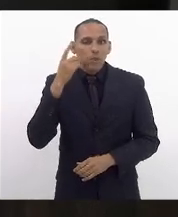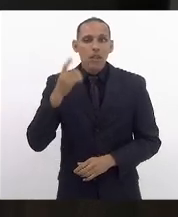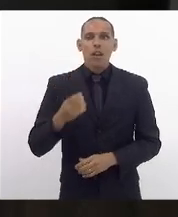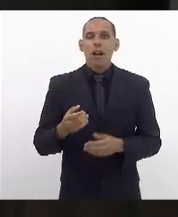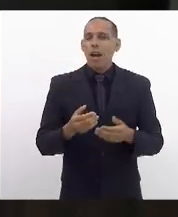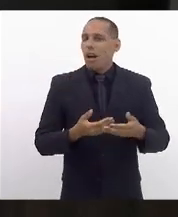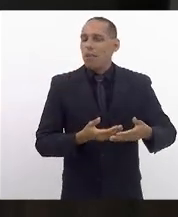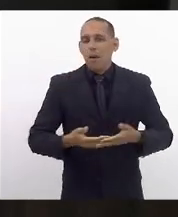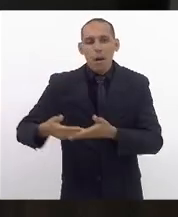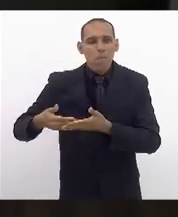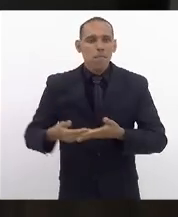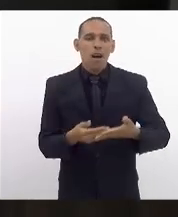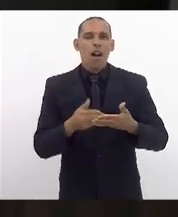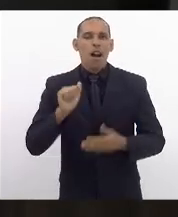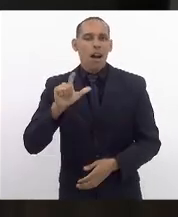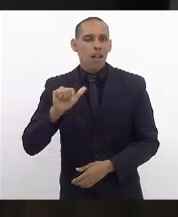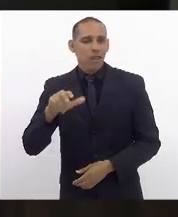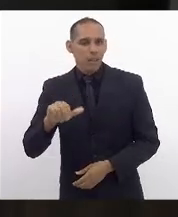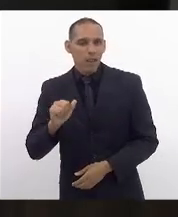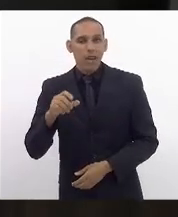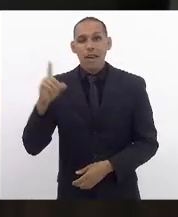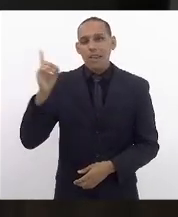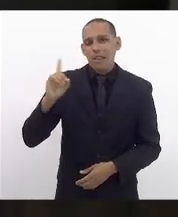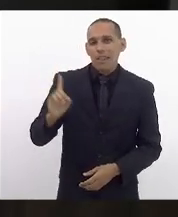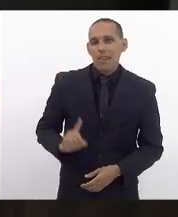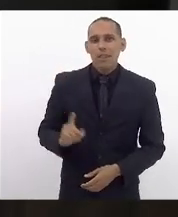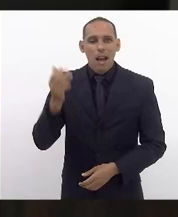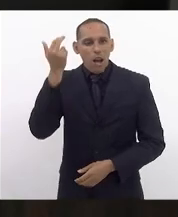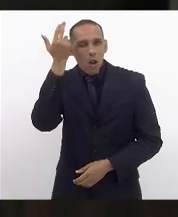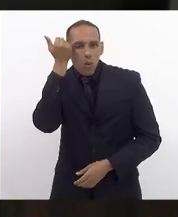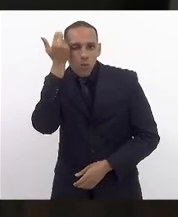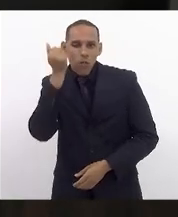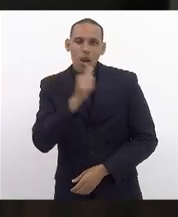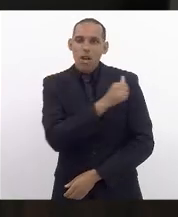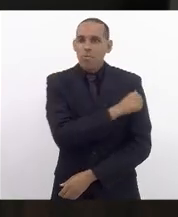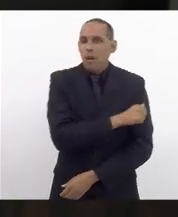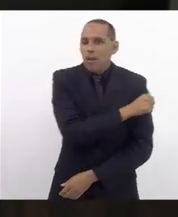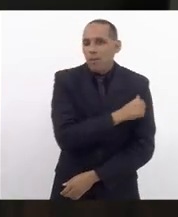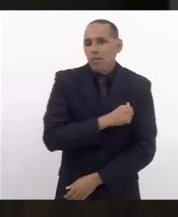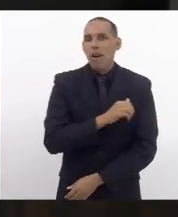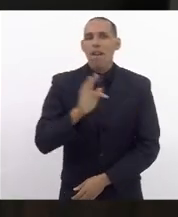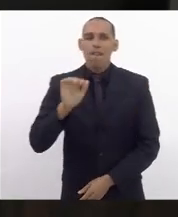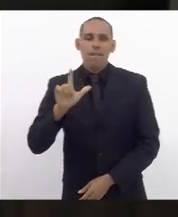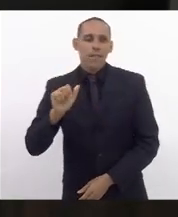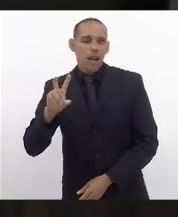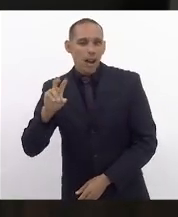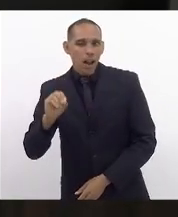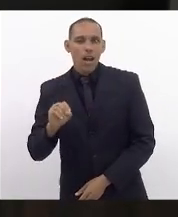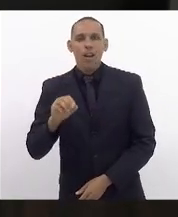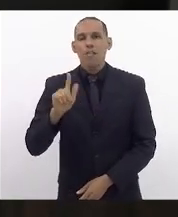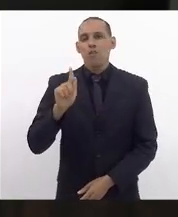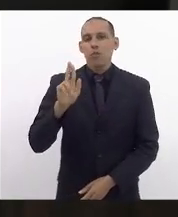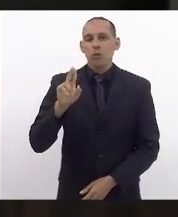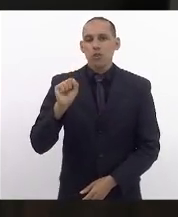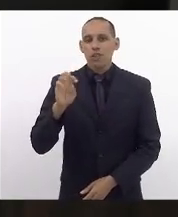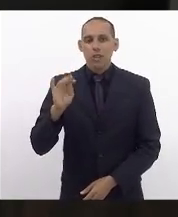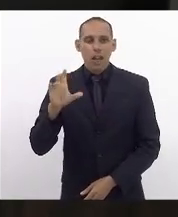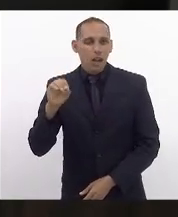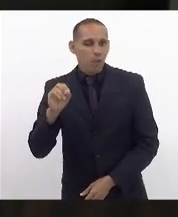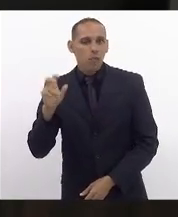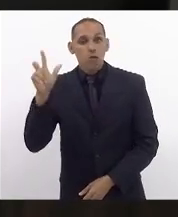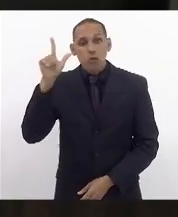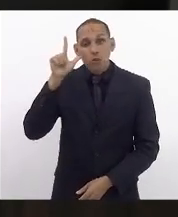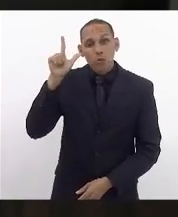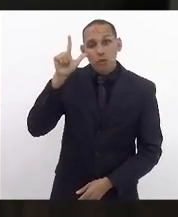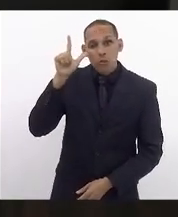Bruno Dauari, Carlos Mink, Dani Monteiro, Eliomar Coelho, enfermeira Rejane, Felipe Paubel, Flávio Serafini, Gustavo Schmidt, Lucinha, Luiz Paulo,